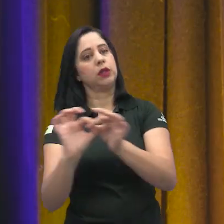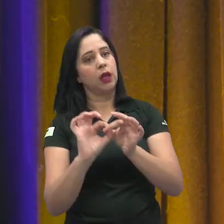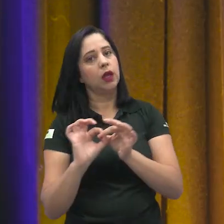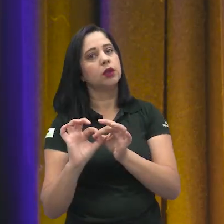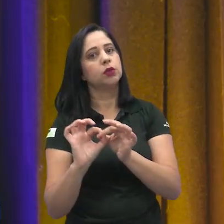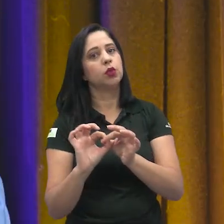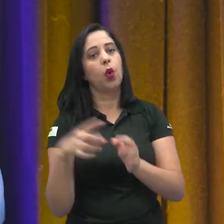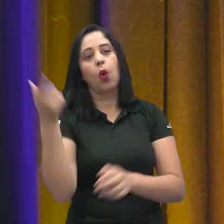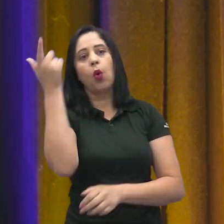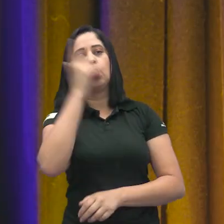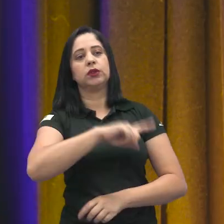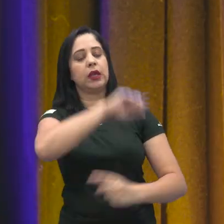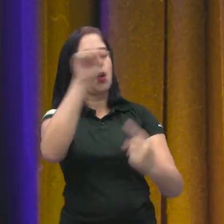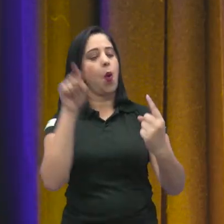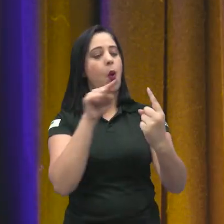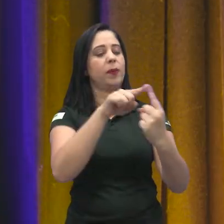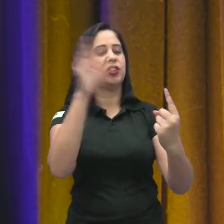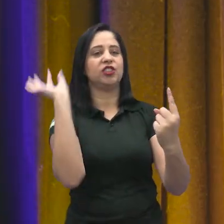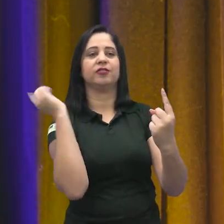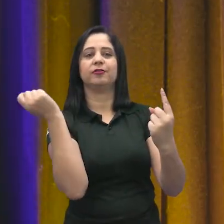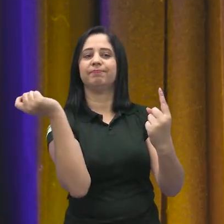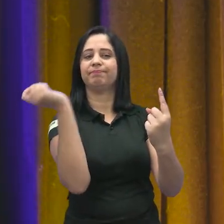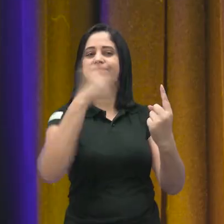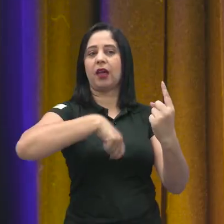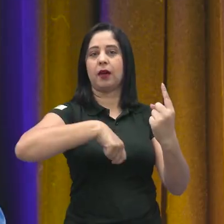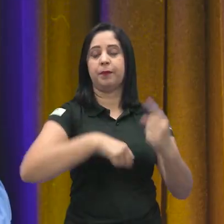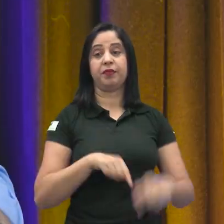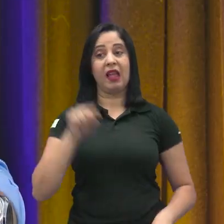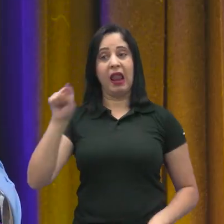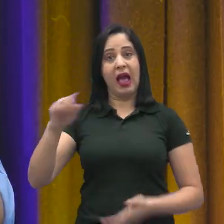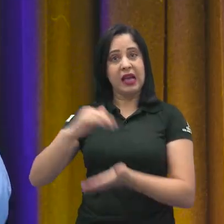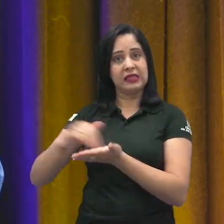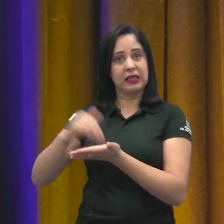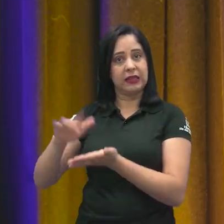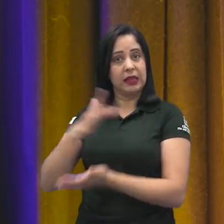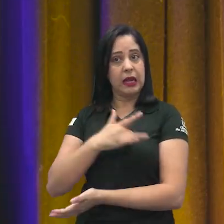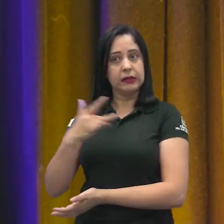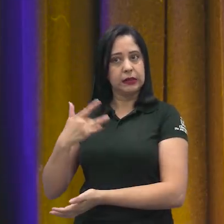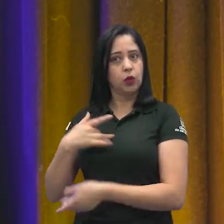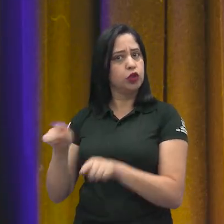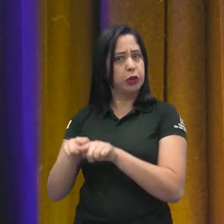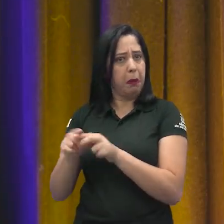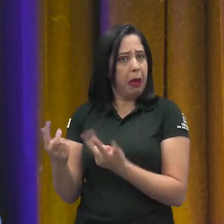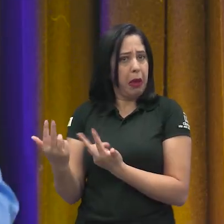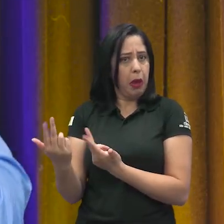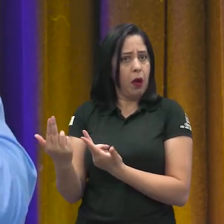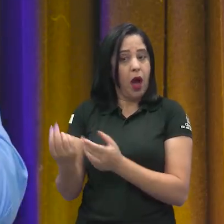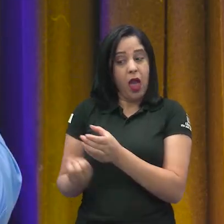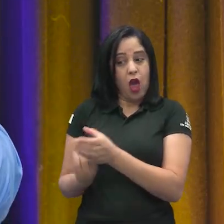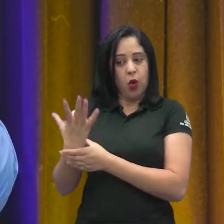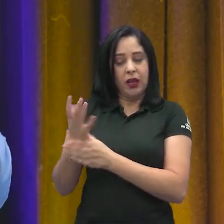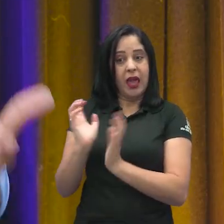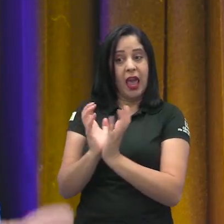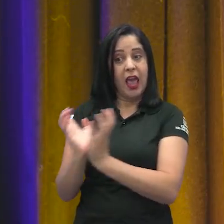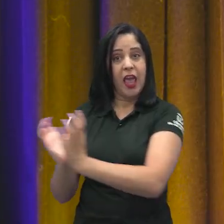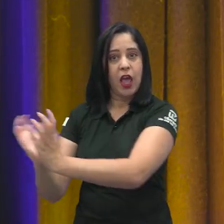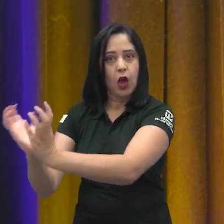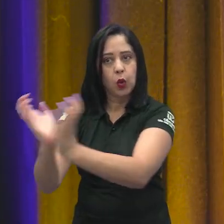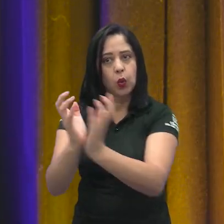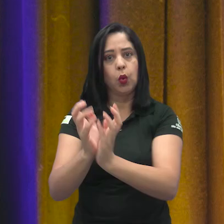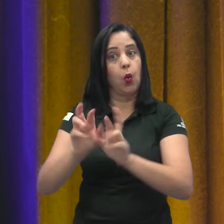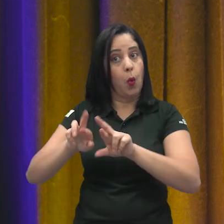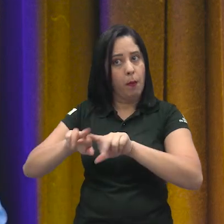mais promissor. A mesma coisa eu fiz na Secretaria de Saúde, criando equipes multidisciplinares, discutindo